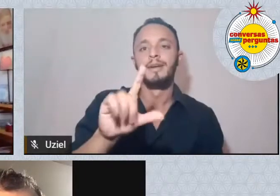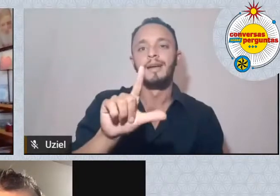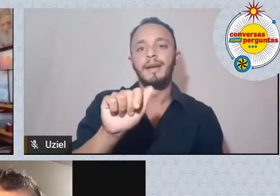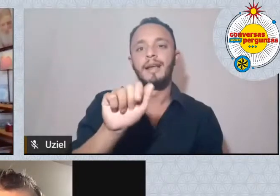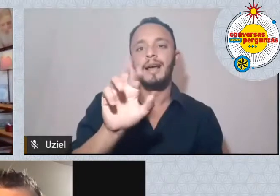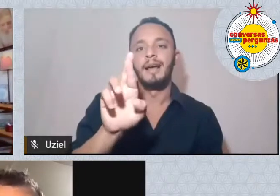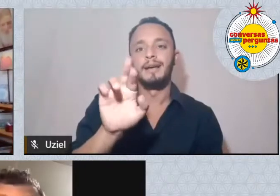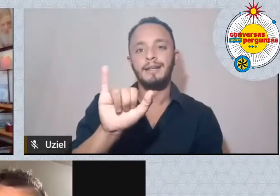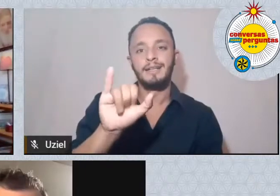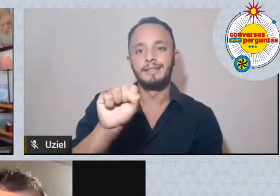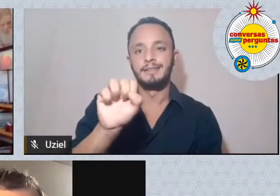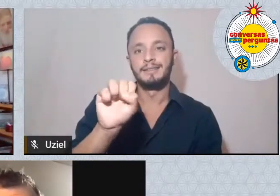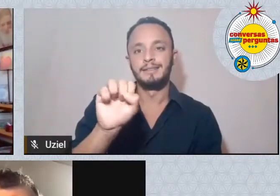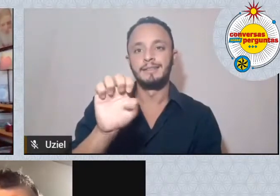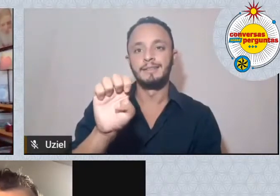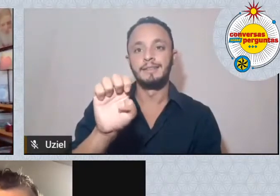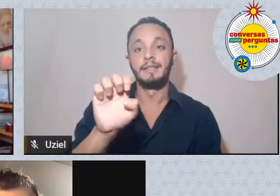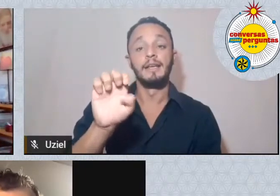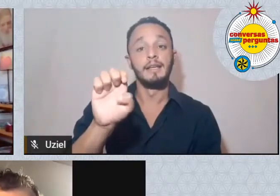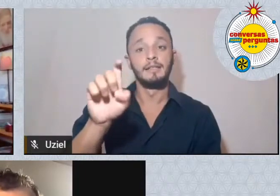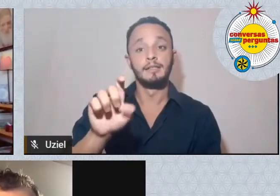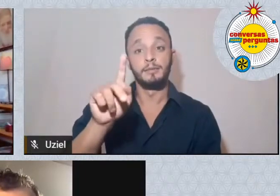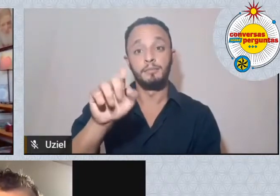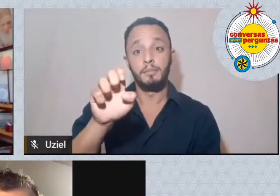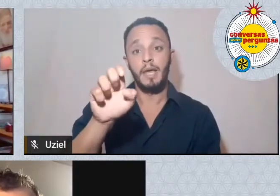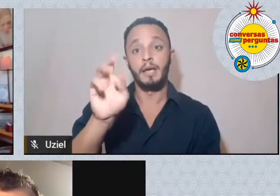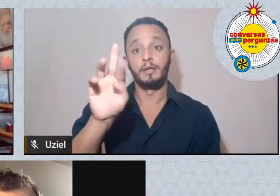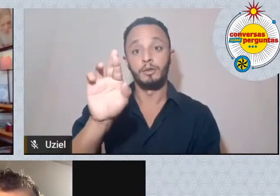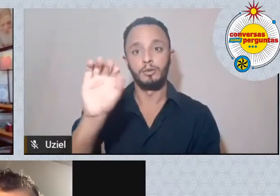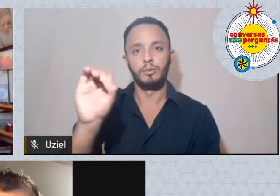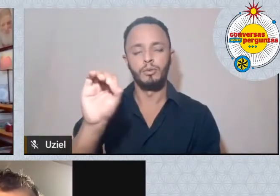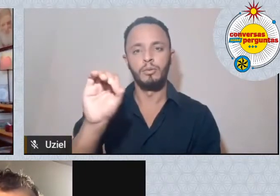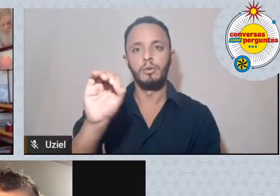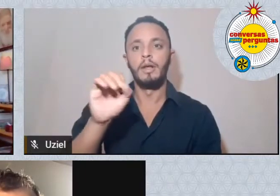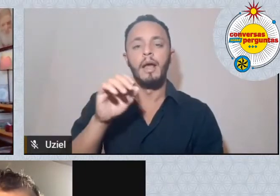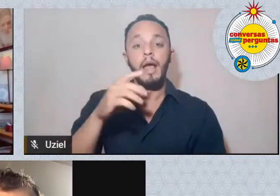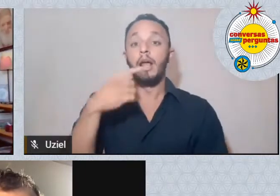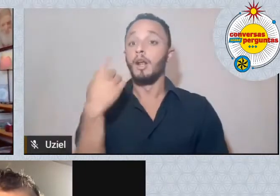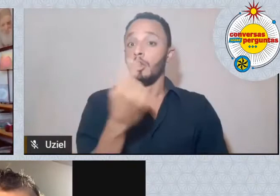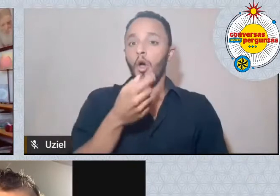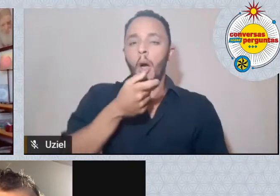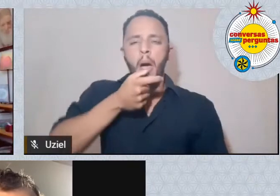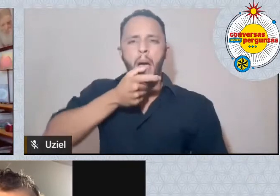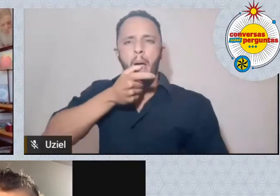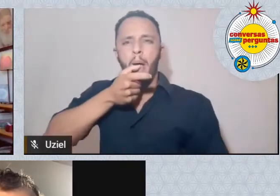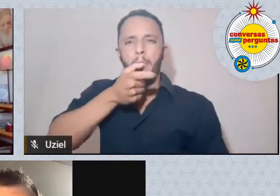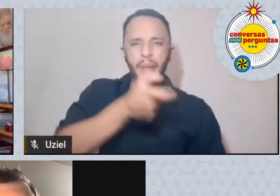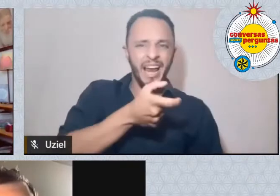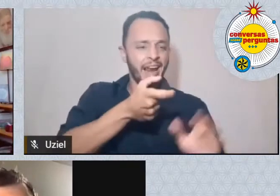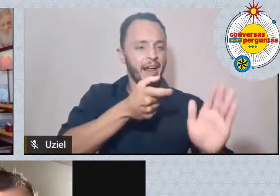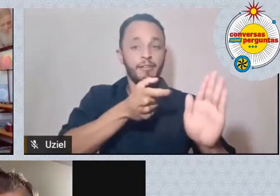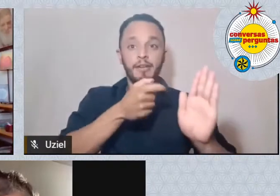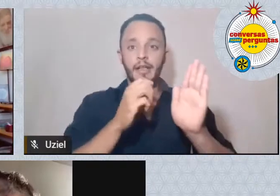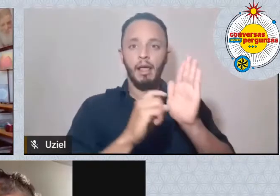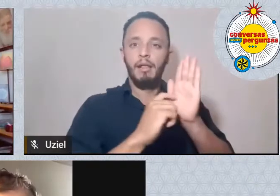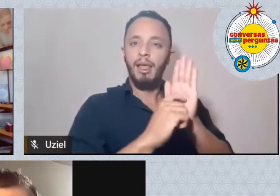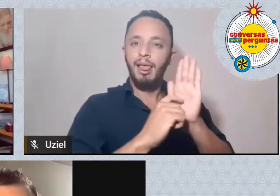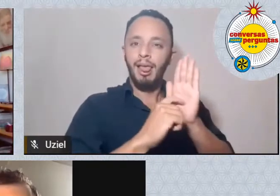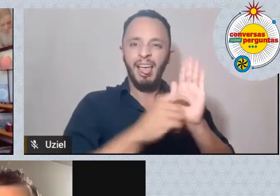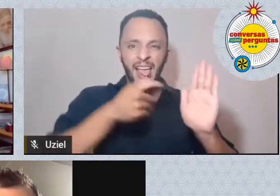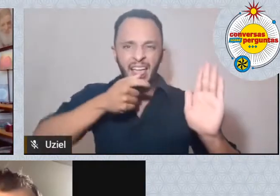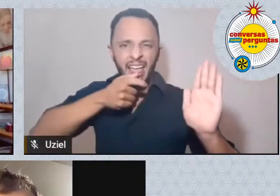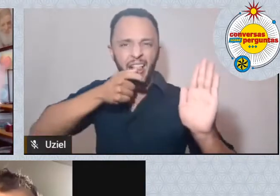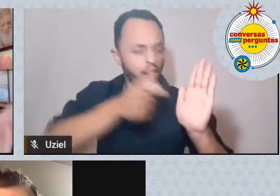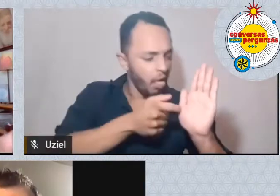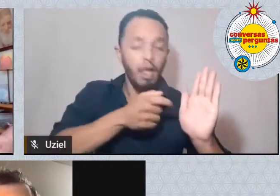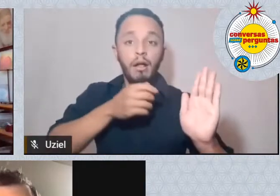também, né? Que a gente não pode esmagar com palavras as entrelinhas, né? Uma imagem linda também. O